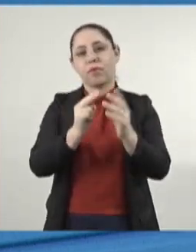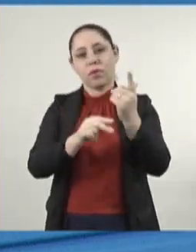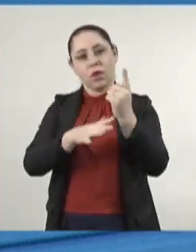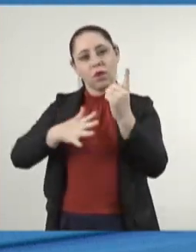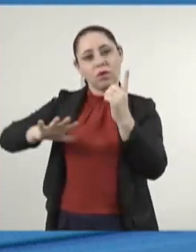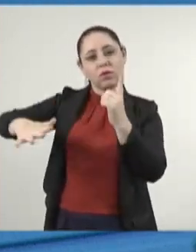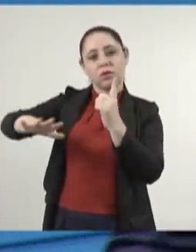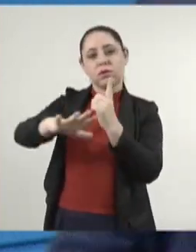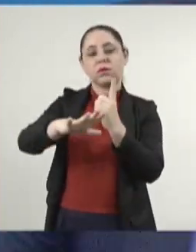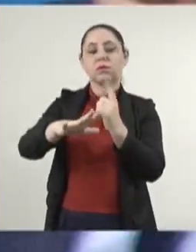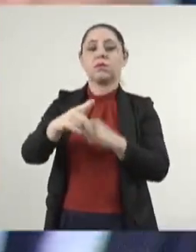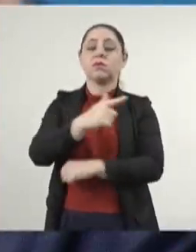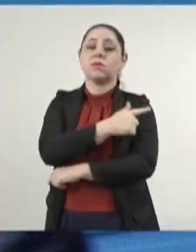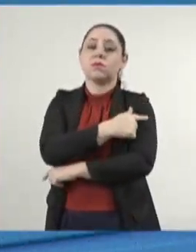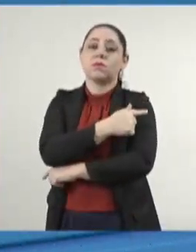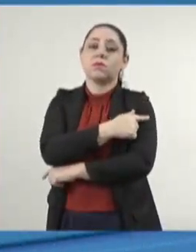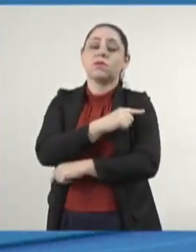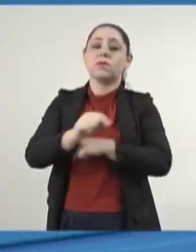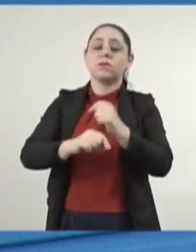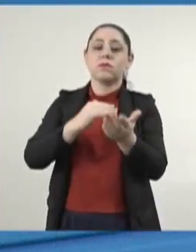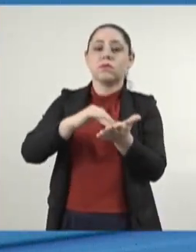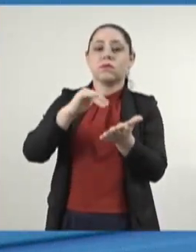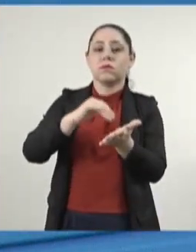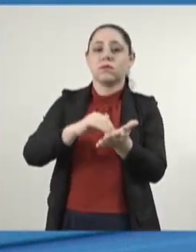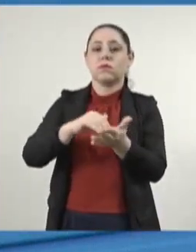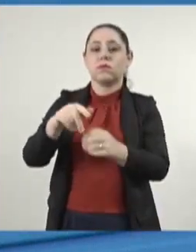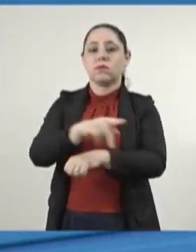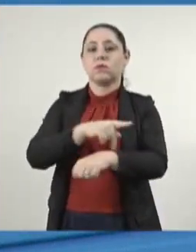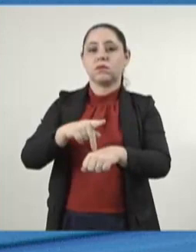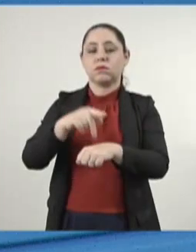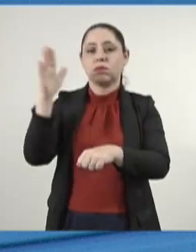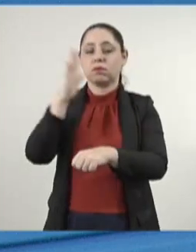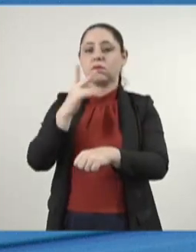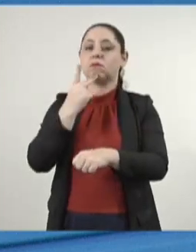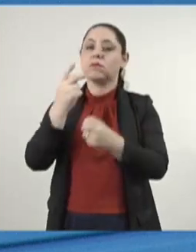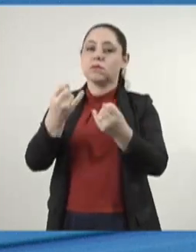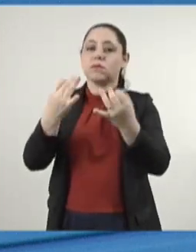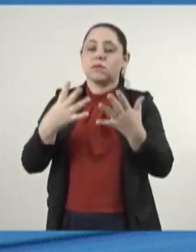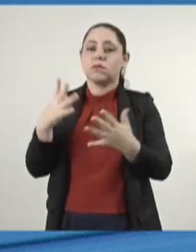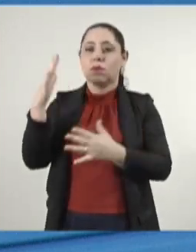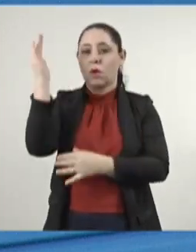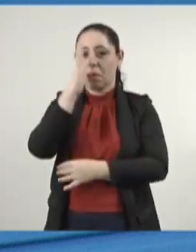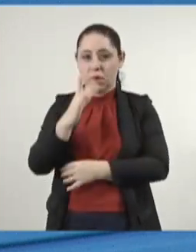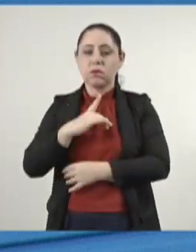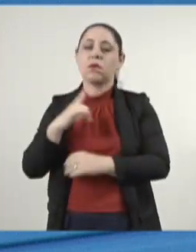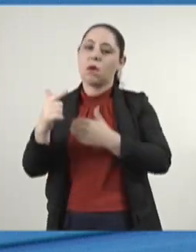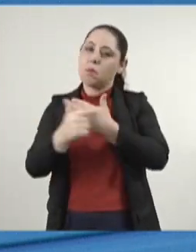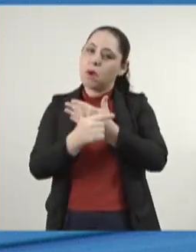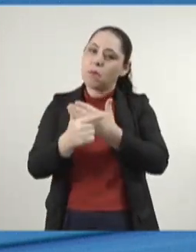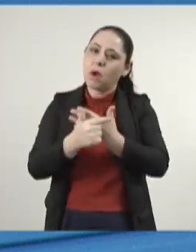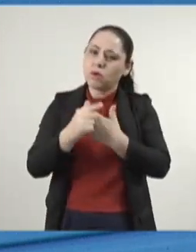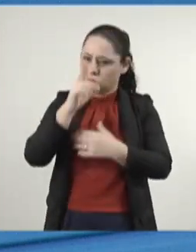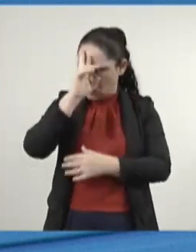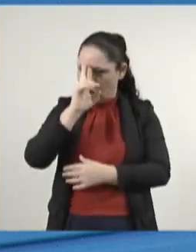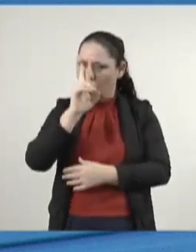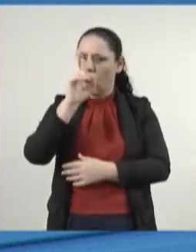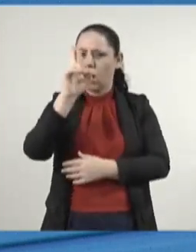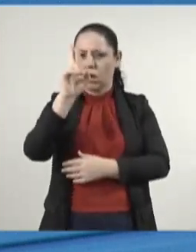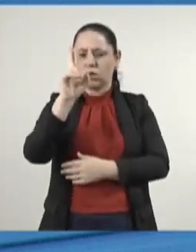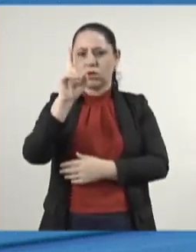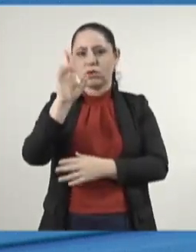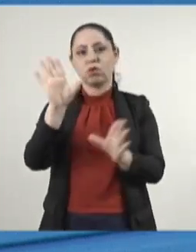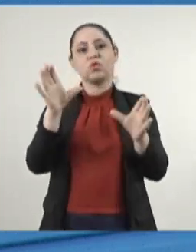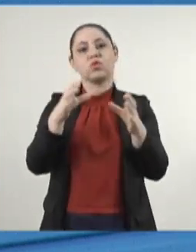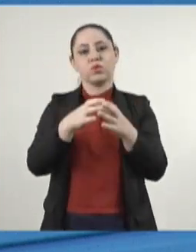da Subsecretaria da Presidência da República defende que o Brasil tem historicamente desempenhado um papel de liderança na